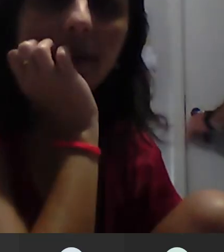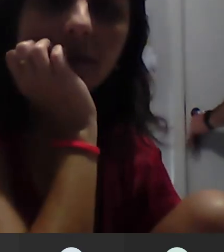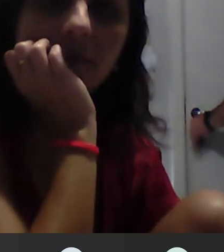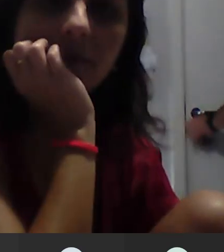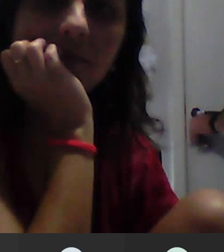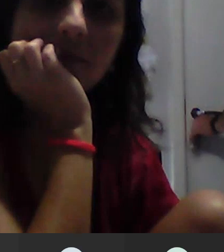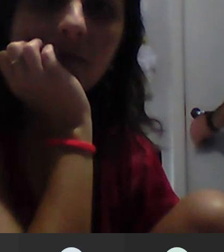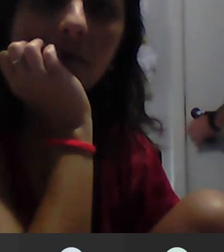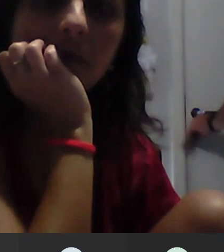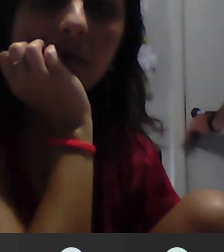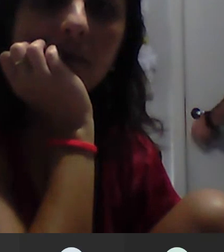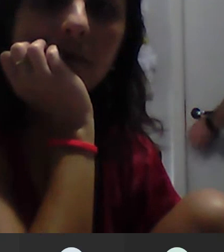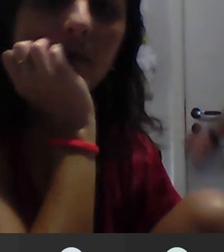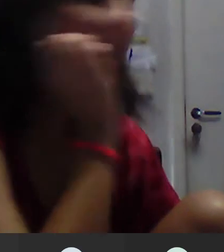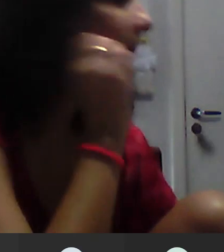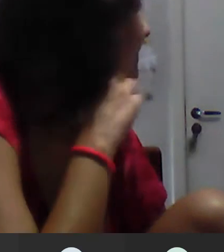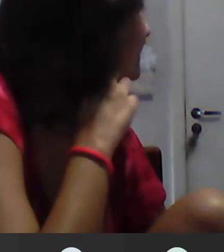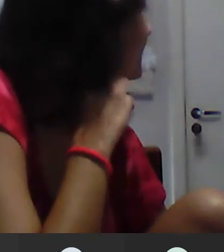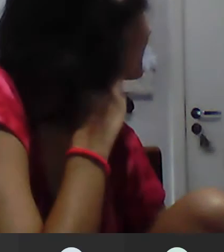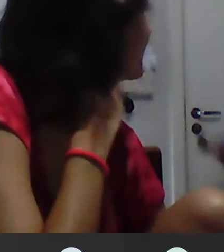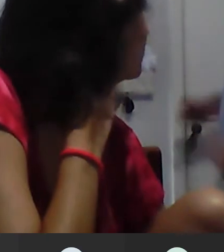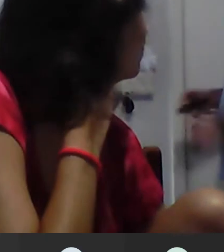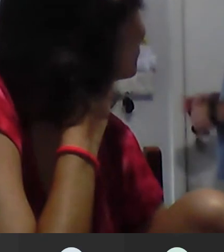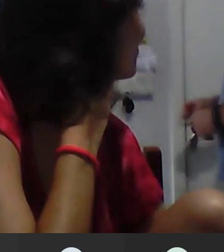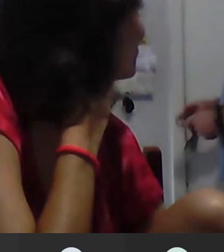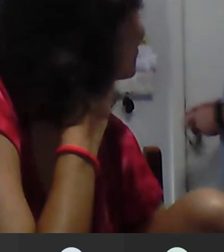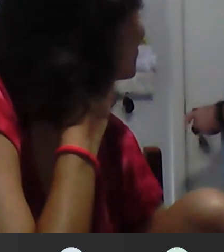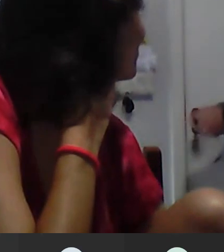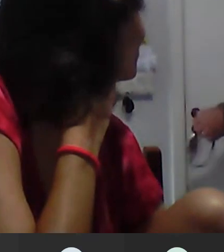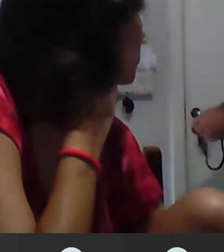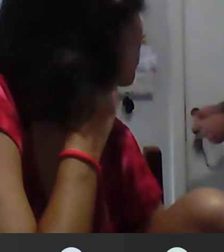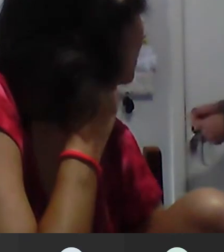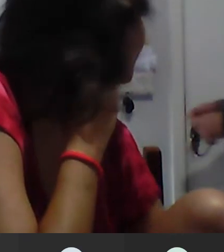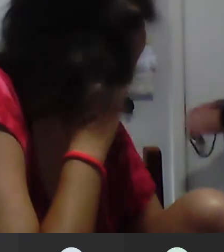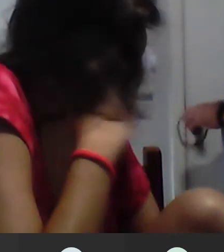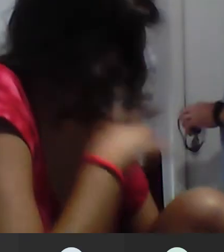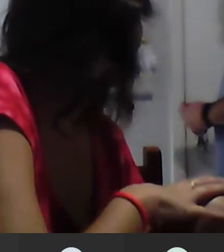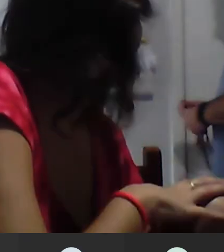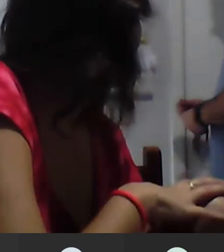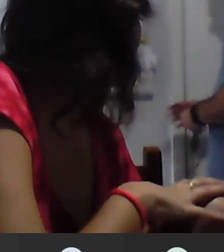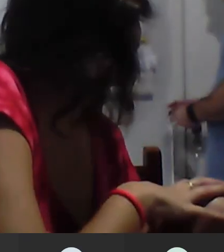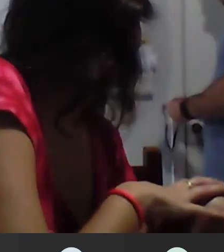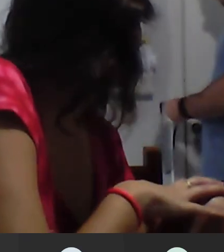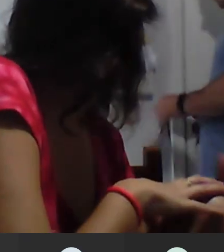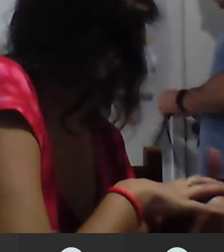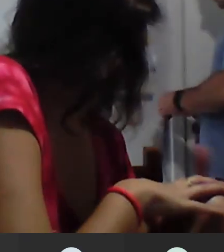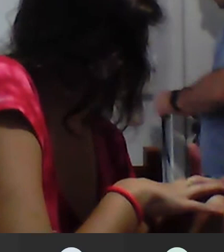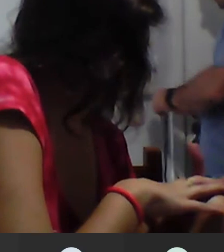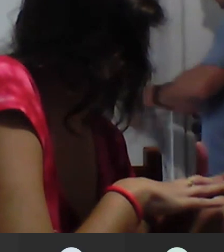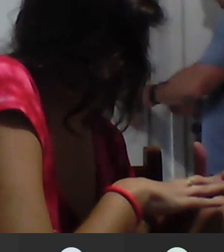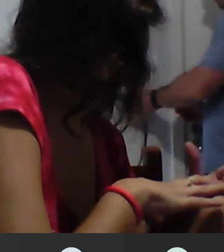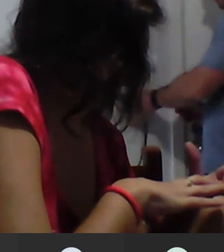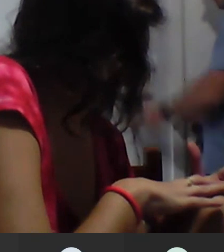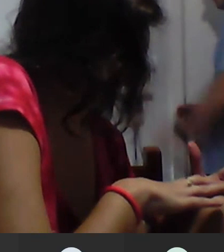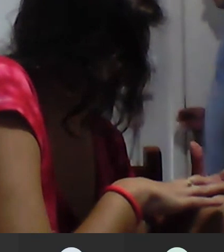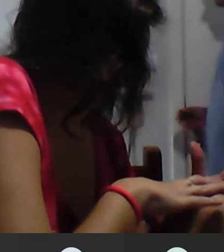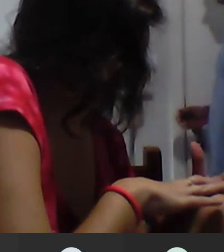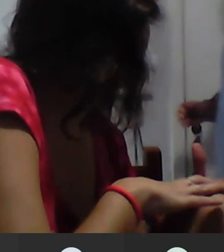O importante de conhecer, né, o resultado dos ácidos graxos livres